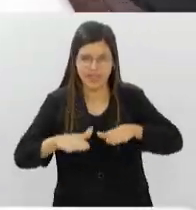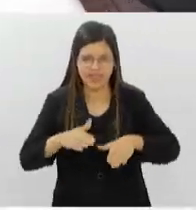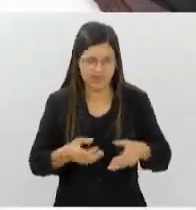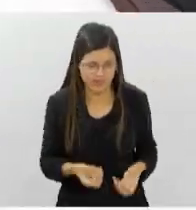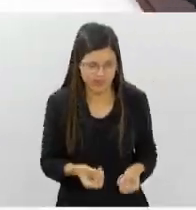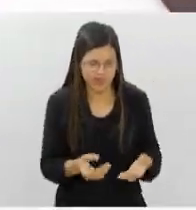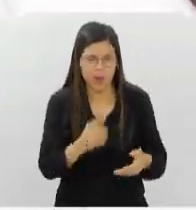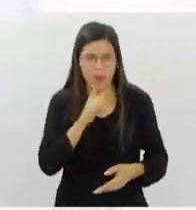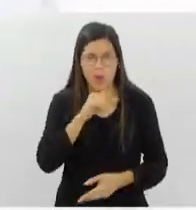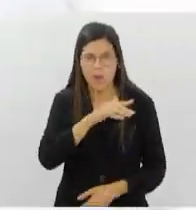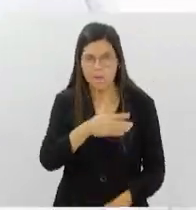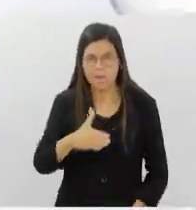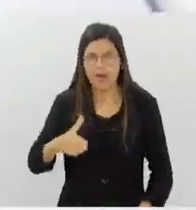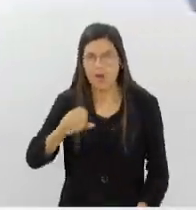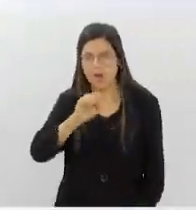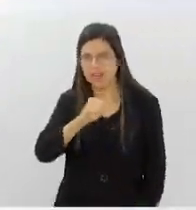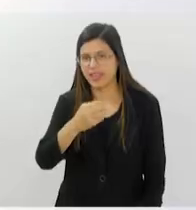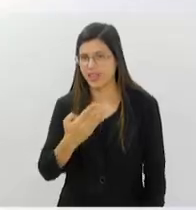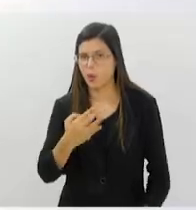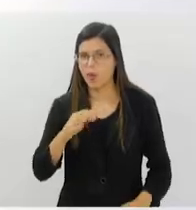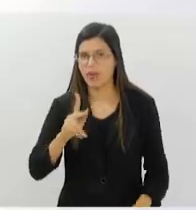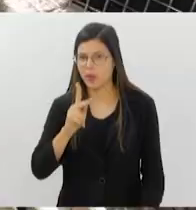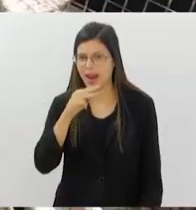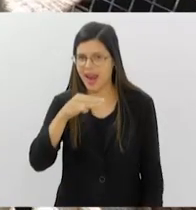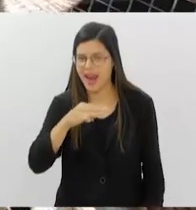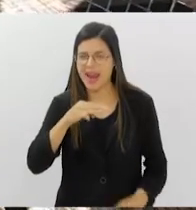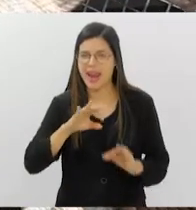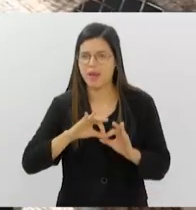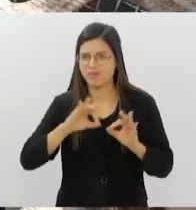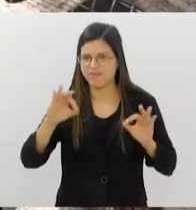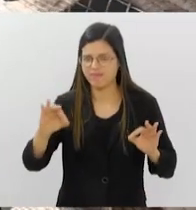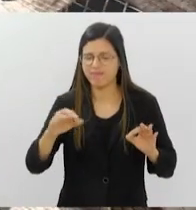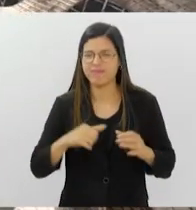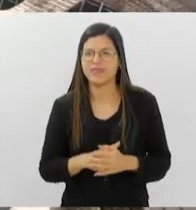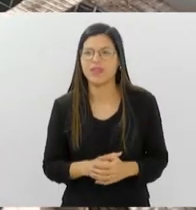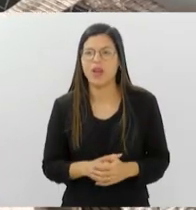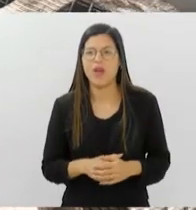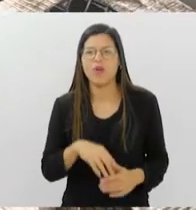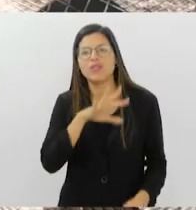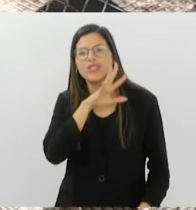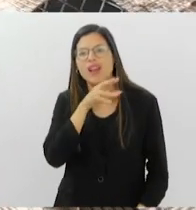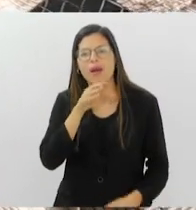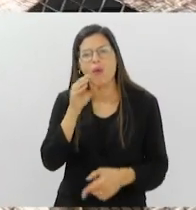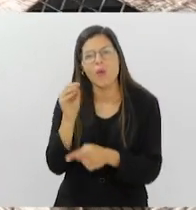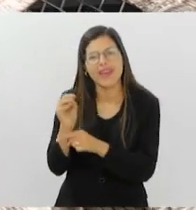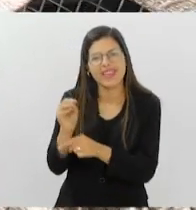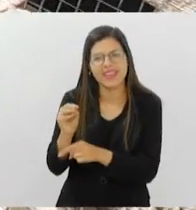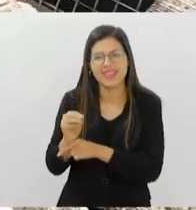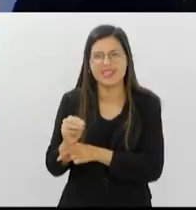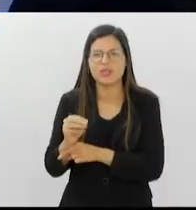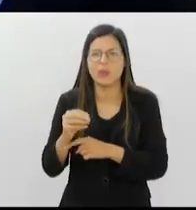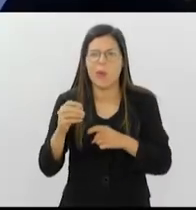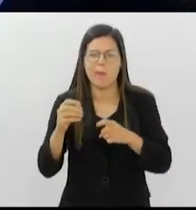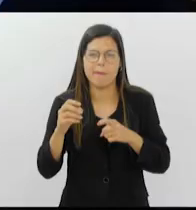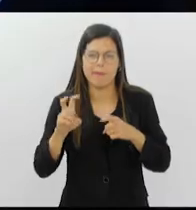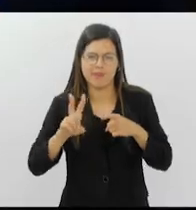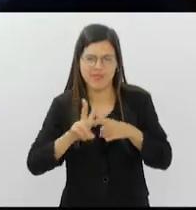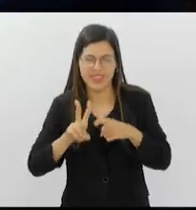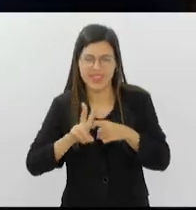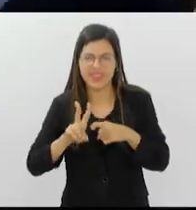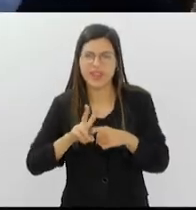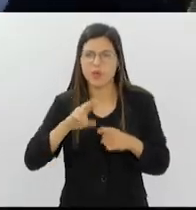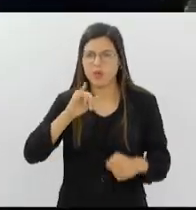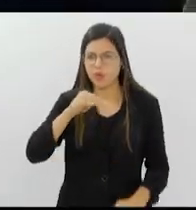84 Km da Costa da cidade do Rio os animais estavam sob os cuidados de veterinários do inia de acordo com